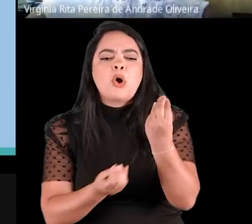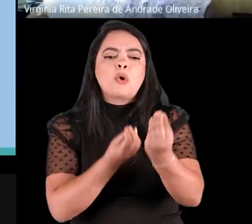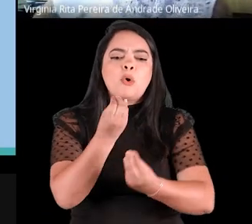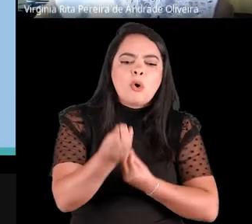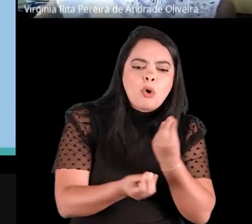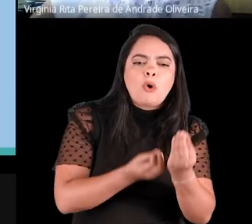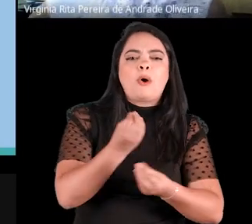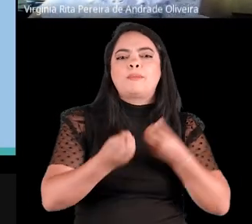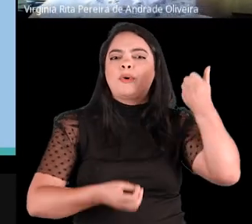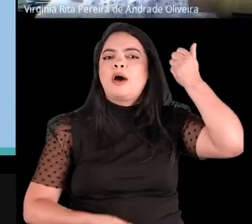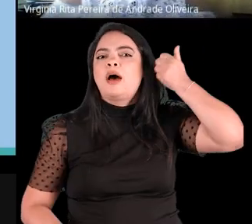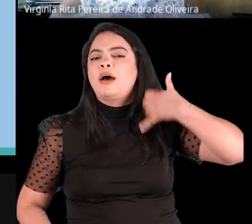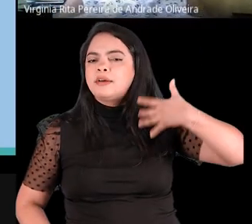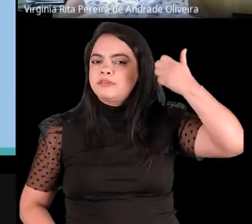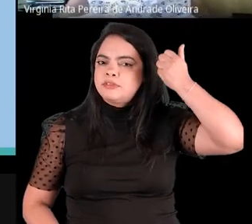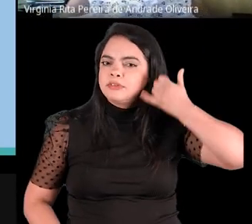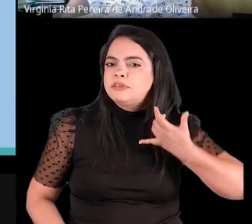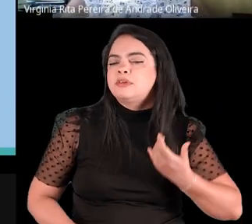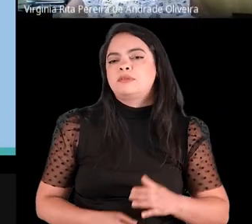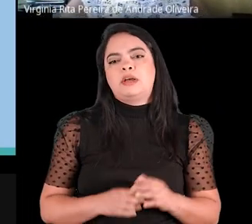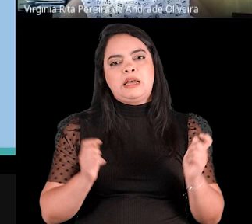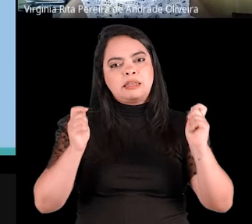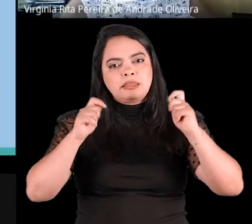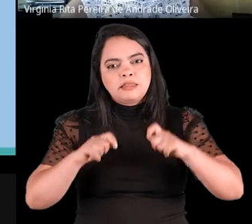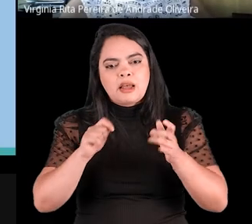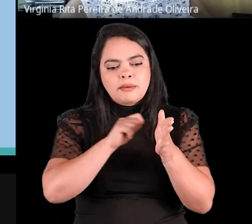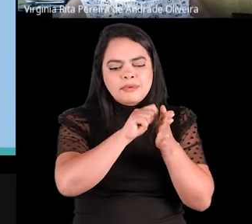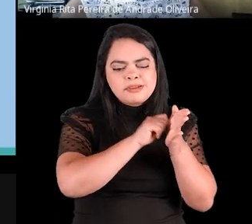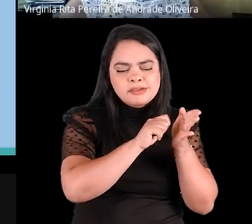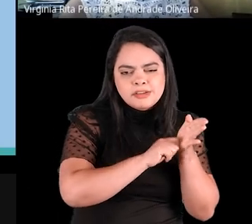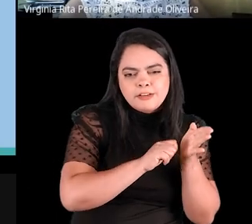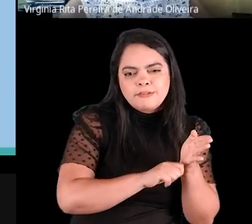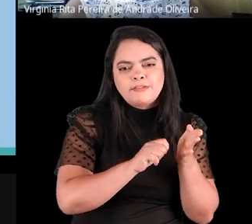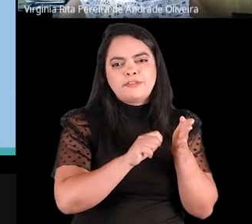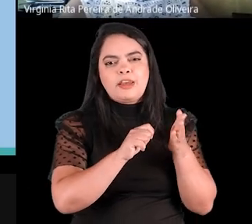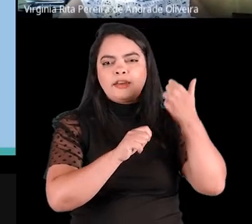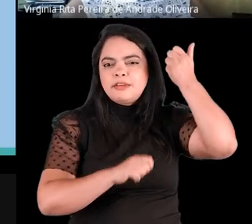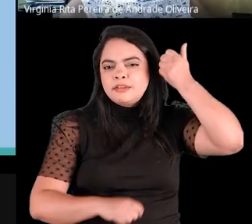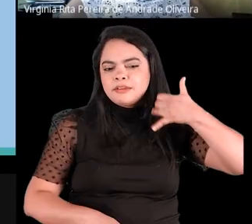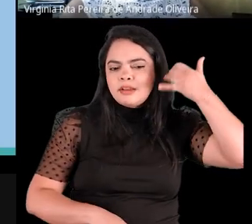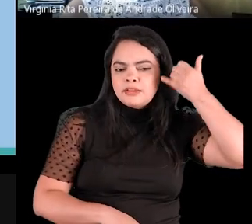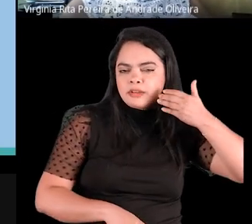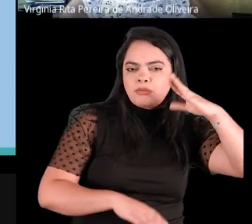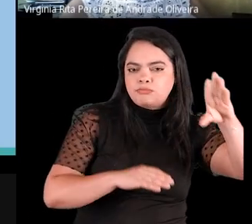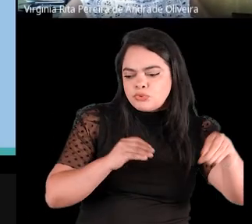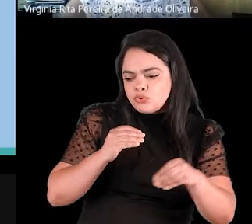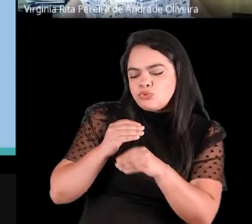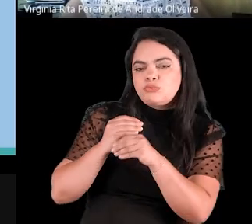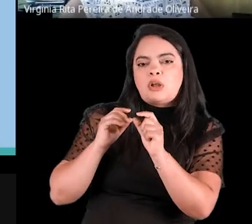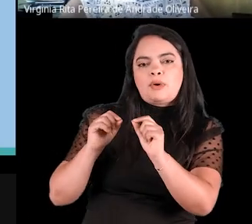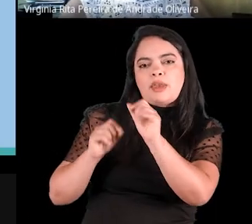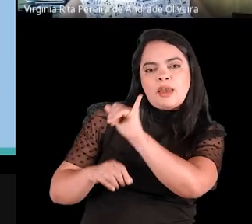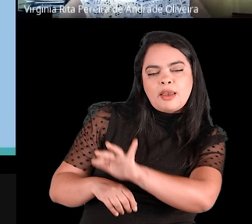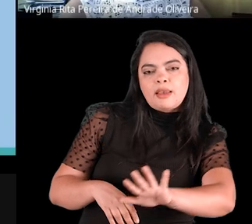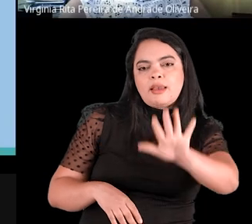É possível, portanto, escrever sem dificuldades pequenas descrições e agregá-las à imagem que usamos. Deste